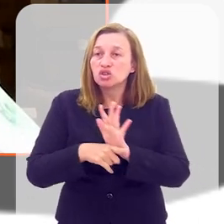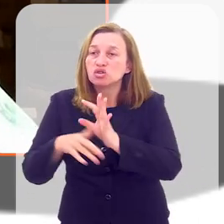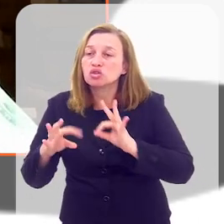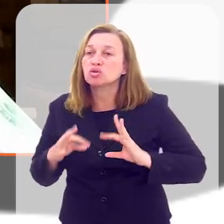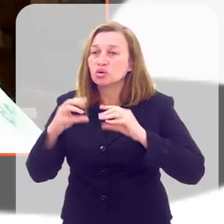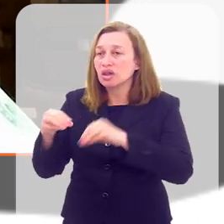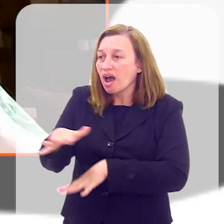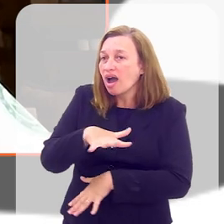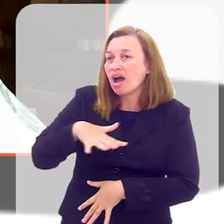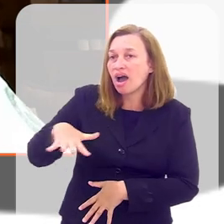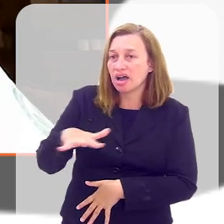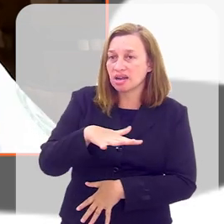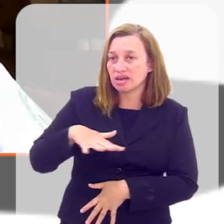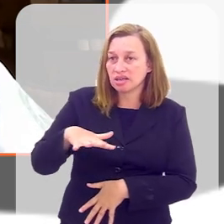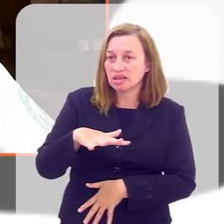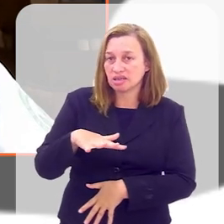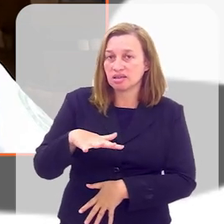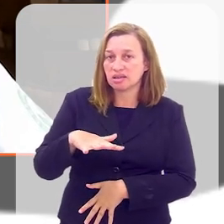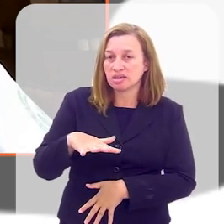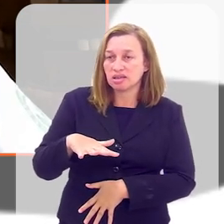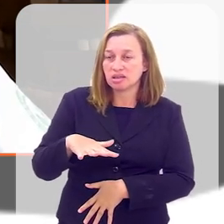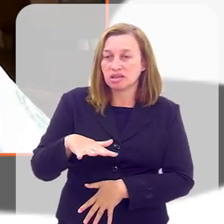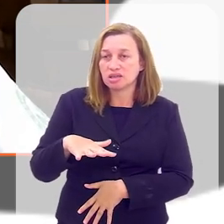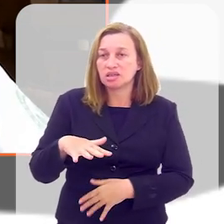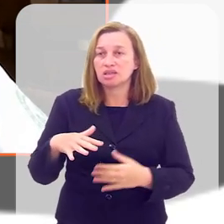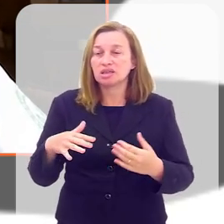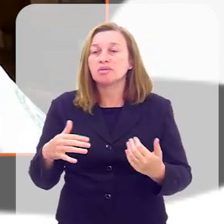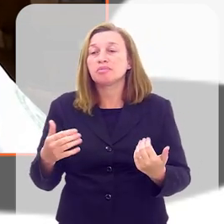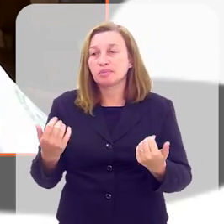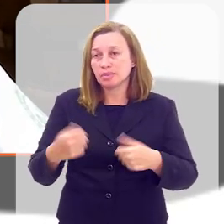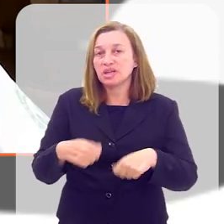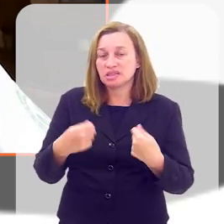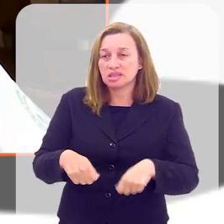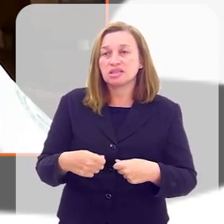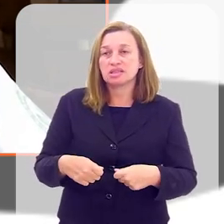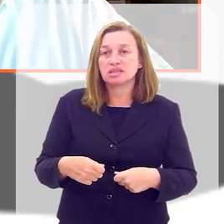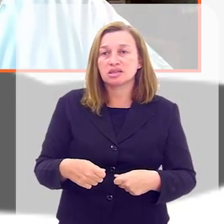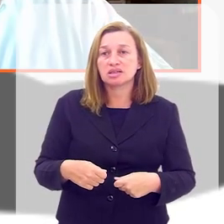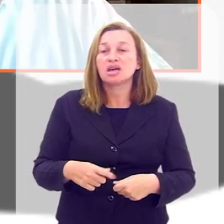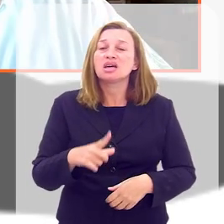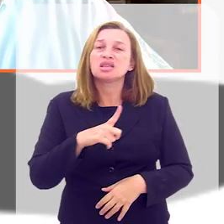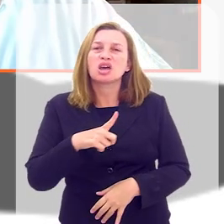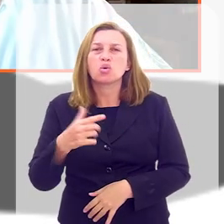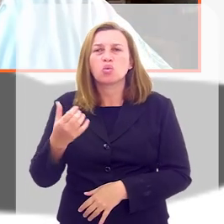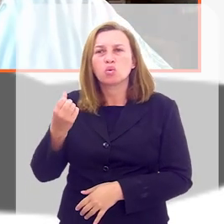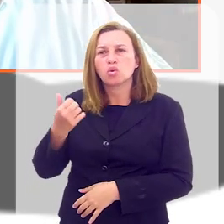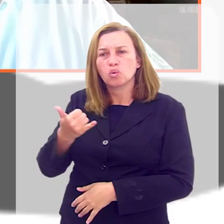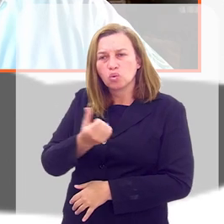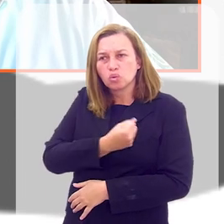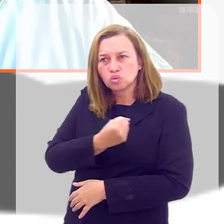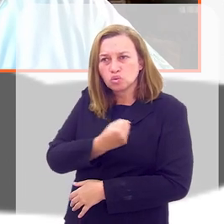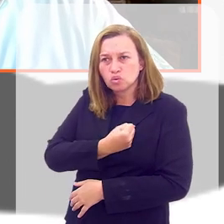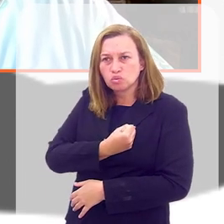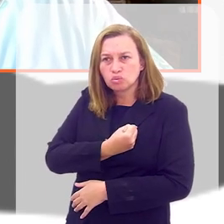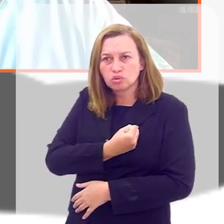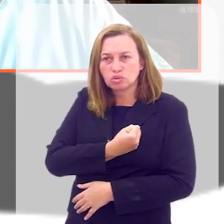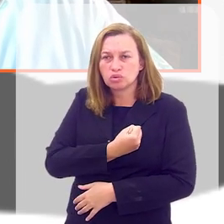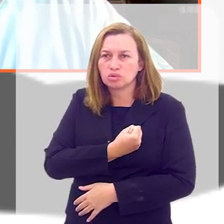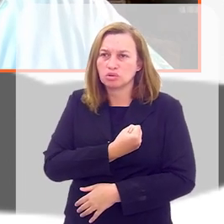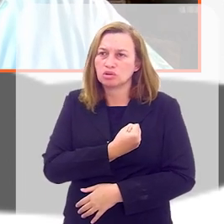e atende todo o mercado que que não chega né Sem problema nenhum